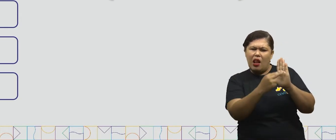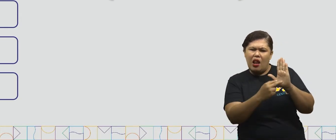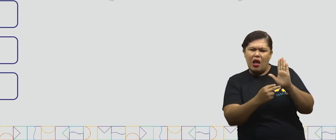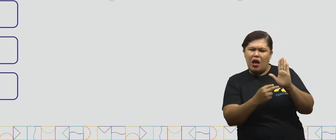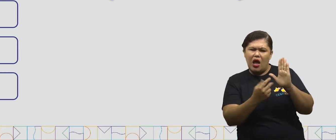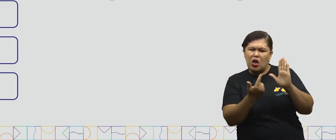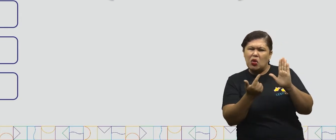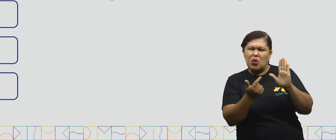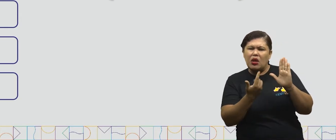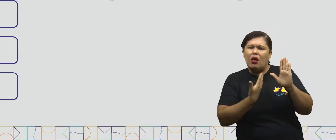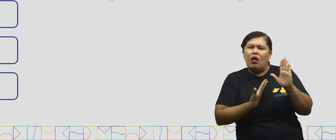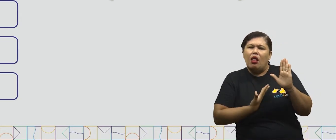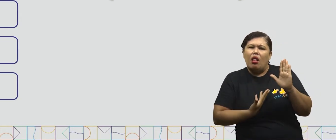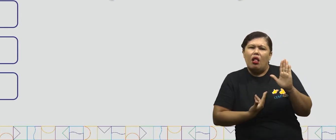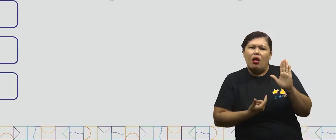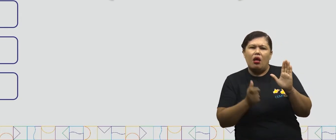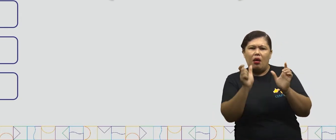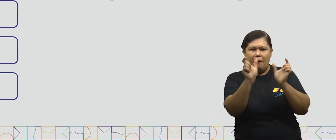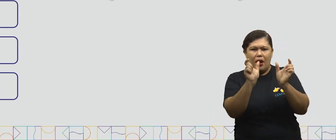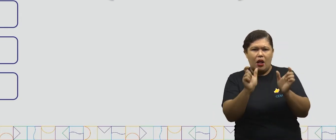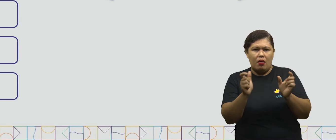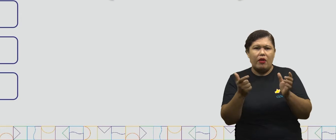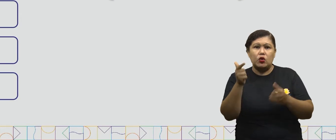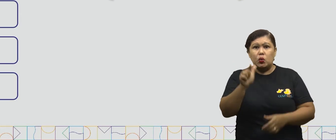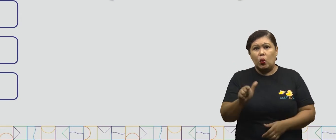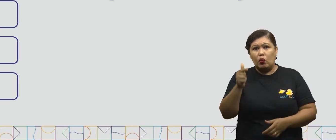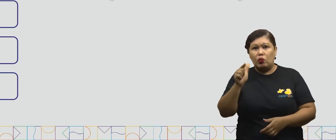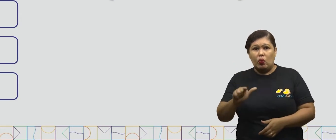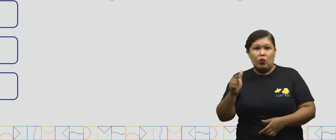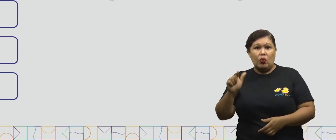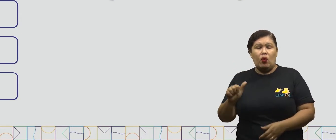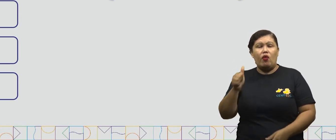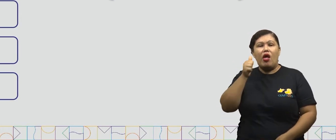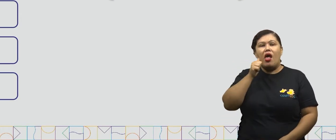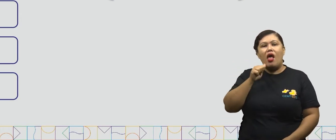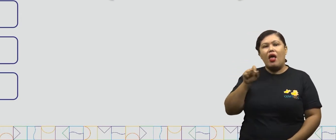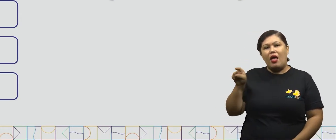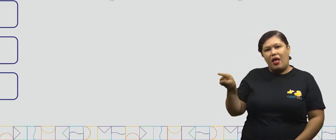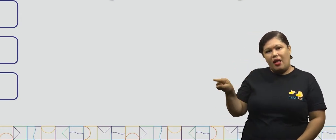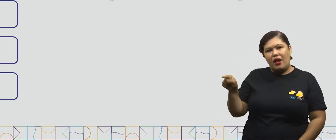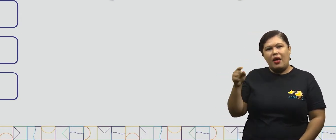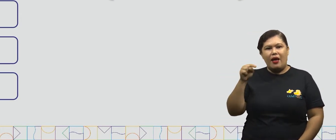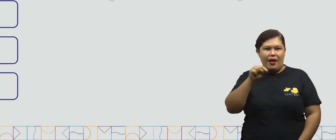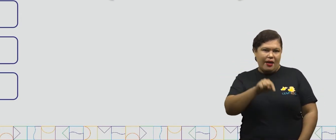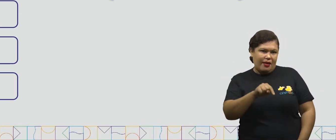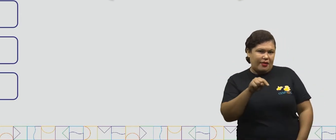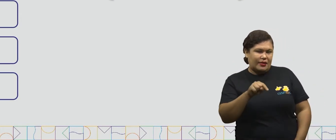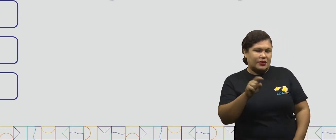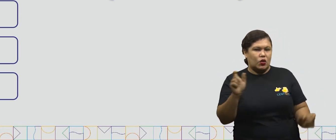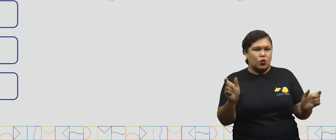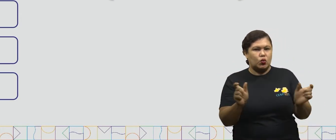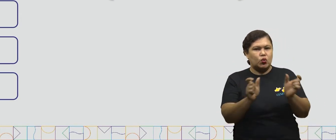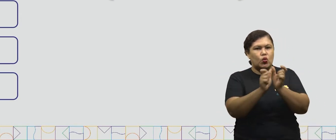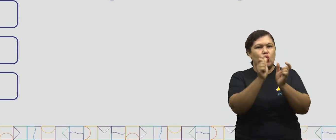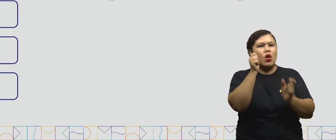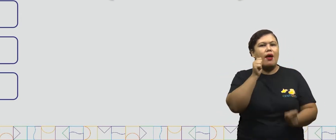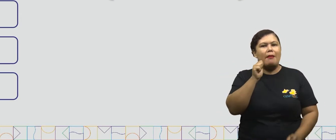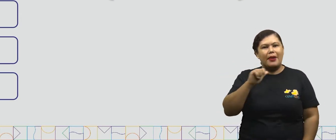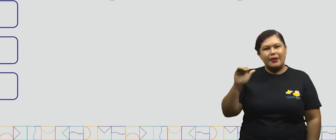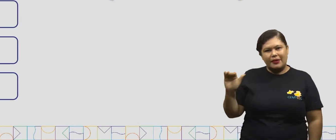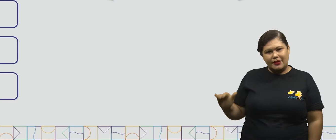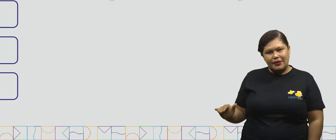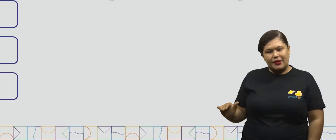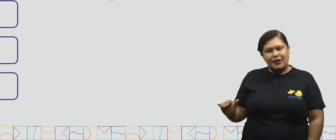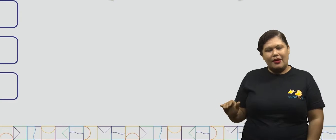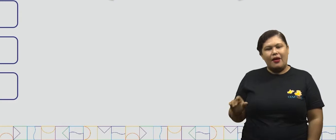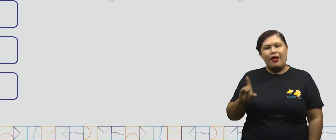cansativo com repetições. Como vimos os pronomes ela, essa, ao juntar-se com garota, essa garota,